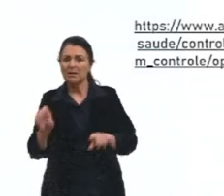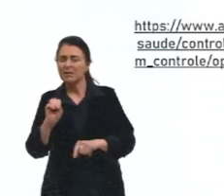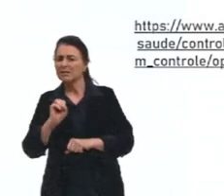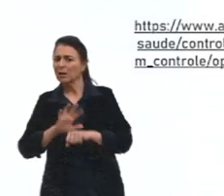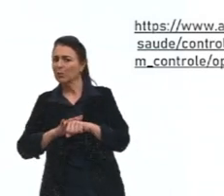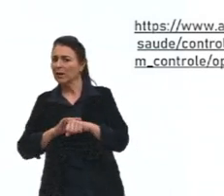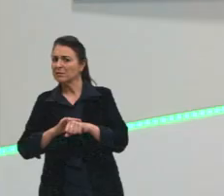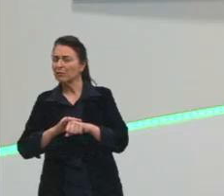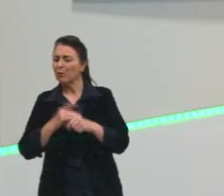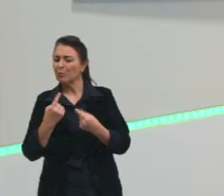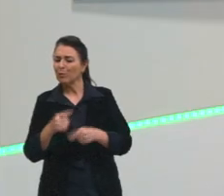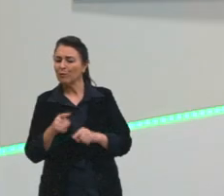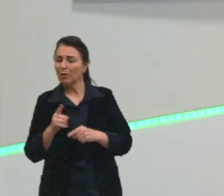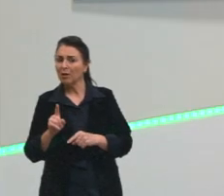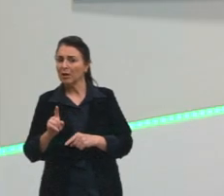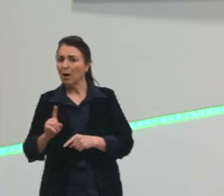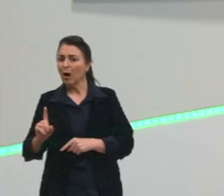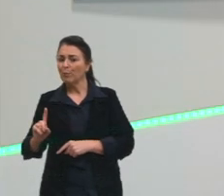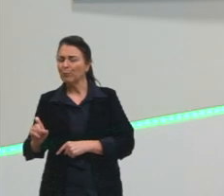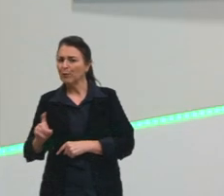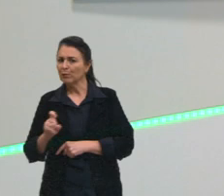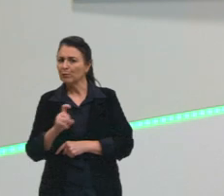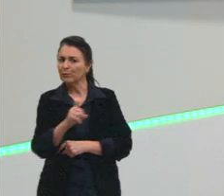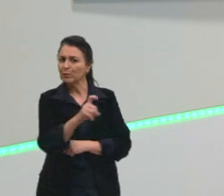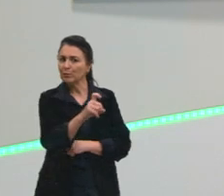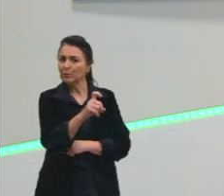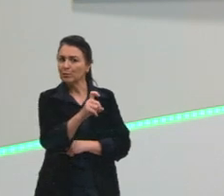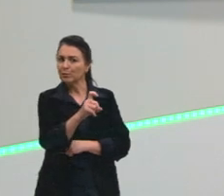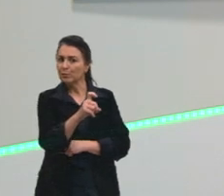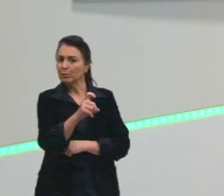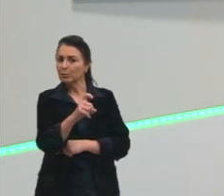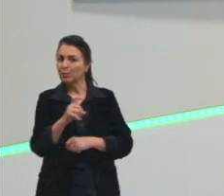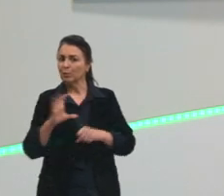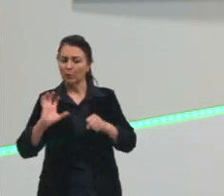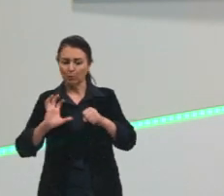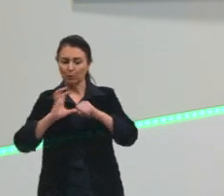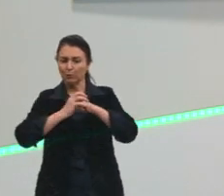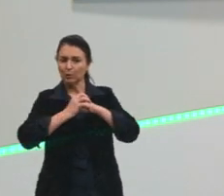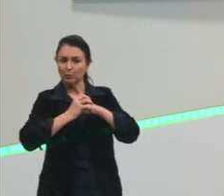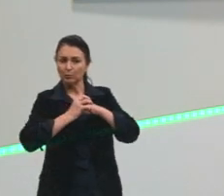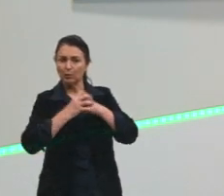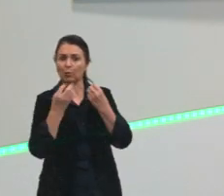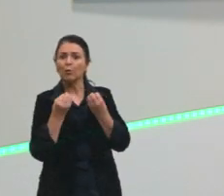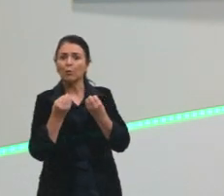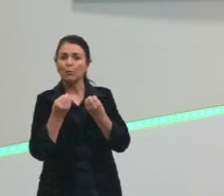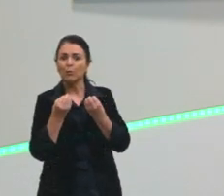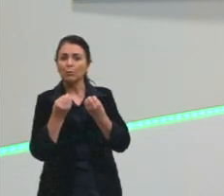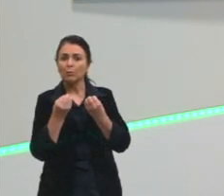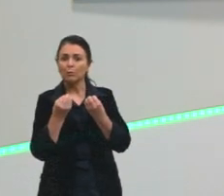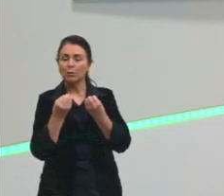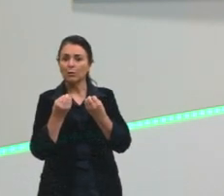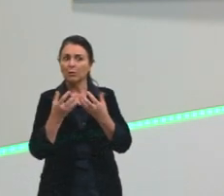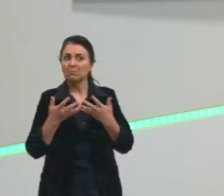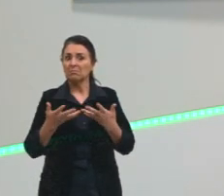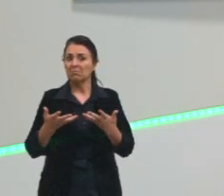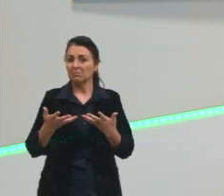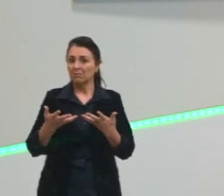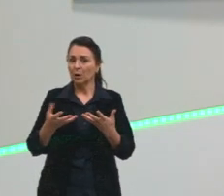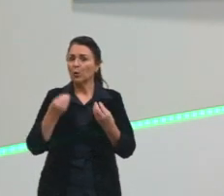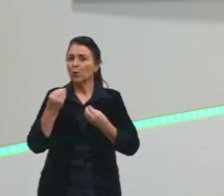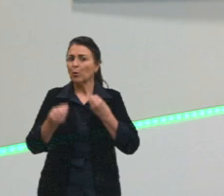como é que esse antibiótico feito para esse determinado assim vai acabar com vírus um